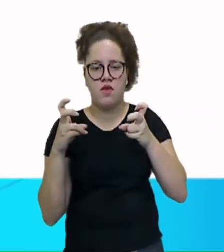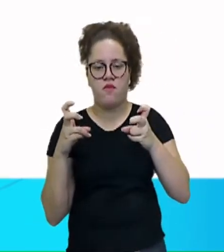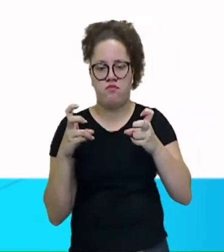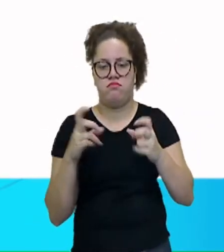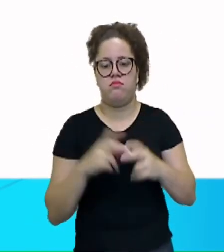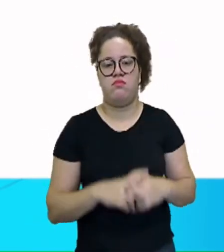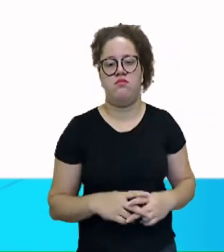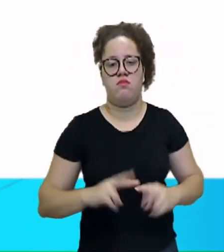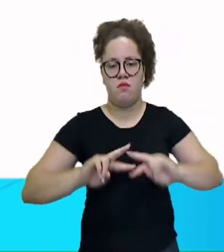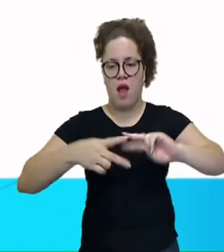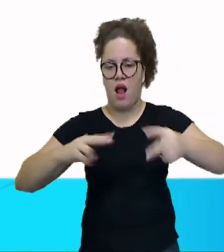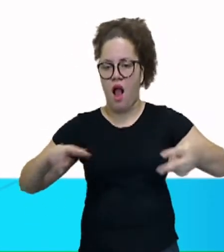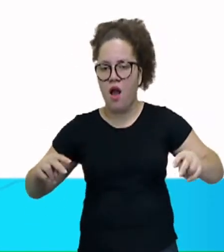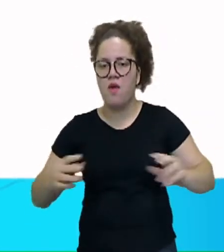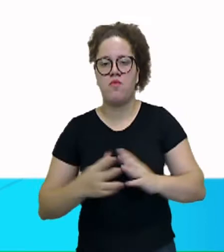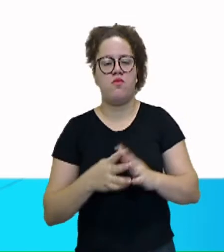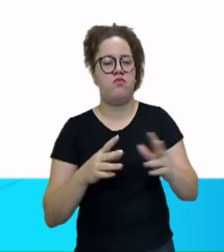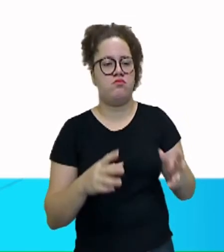macarrão?